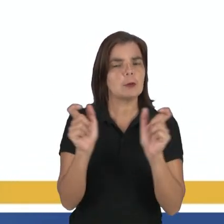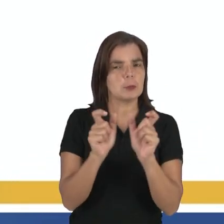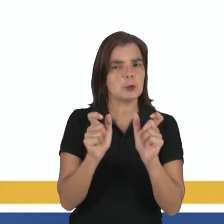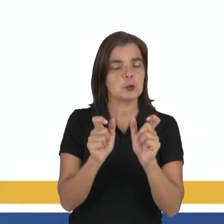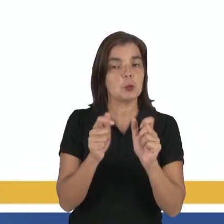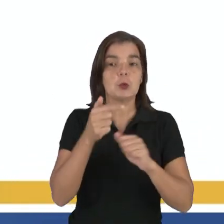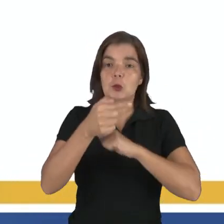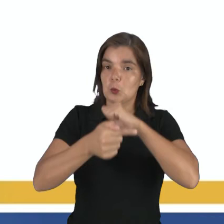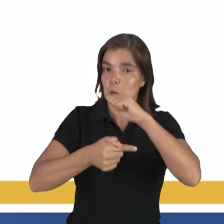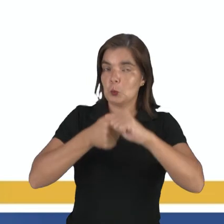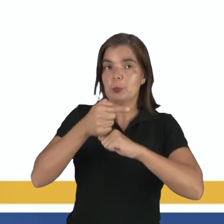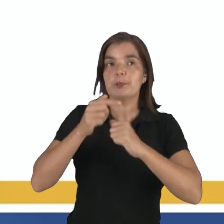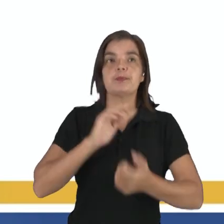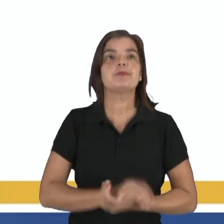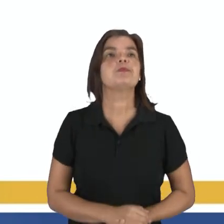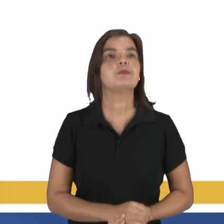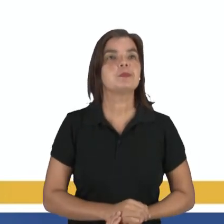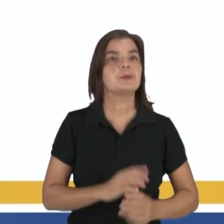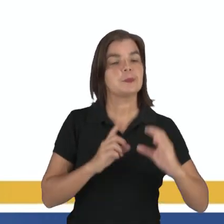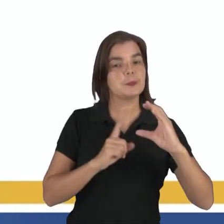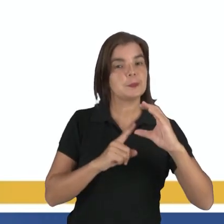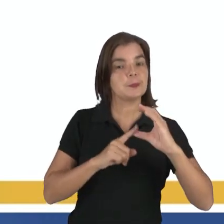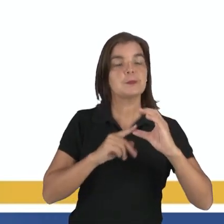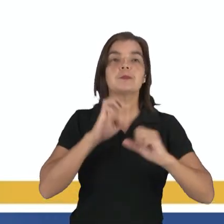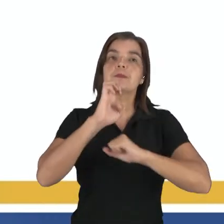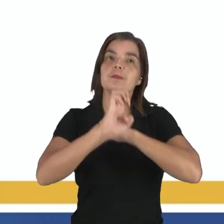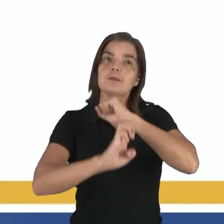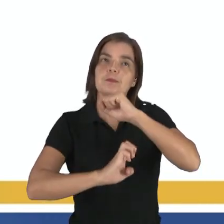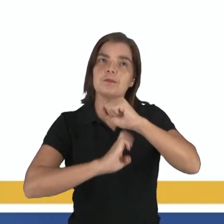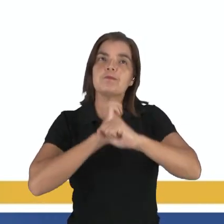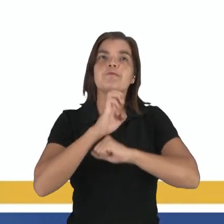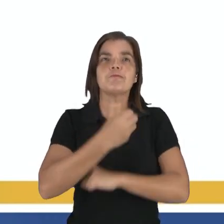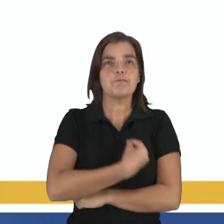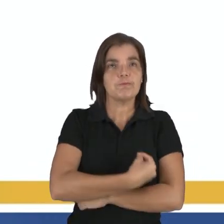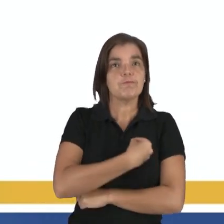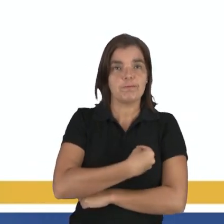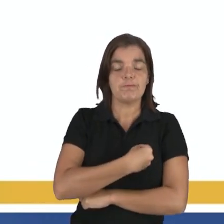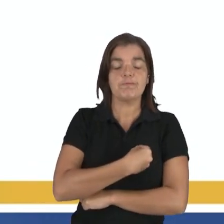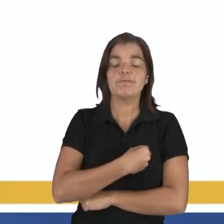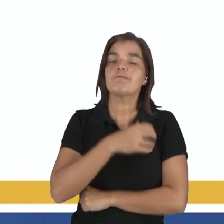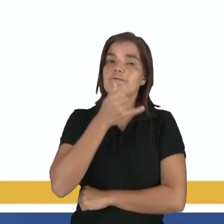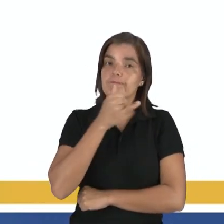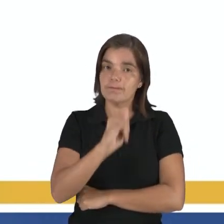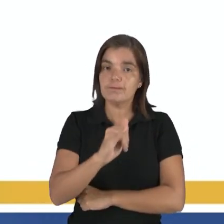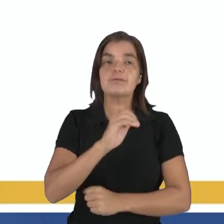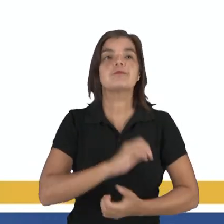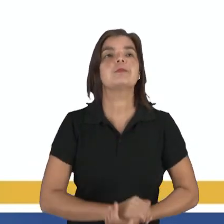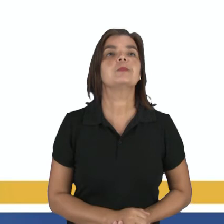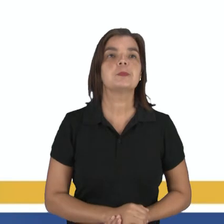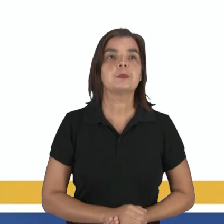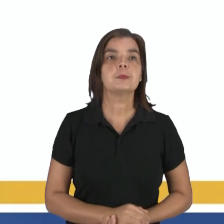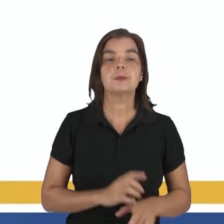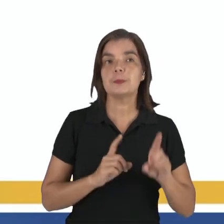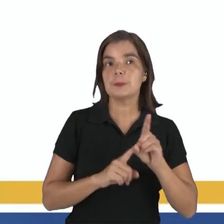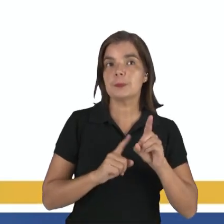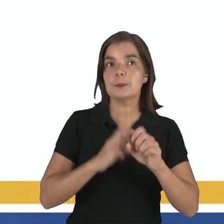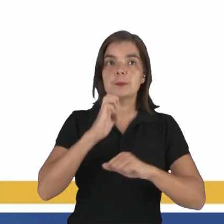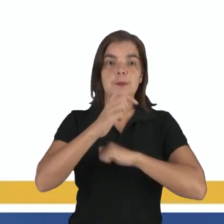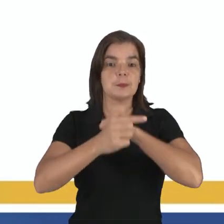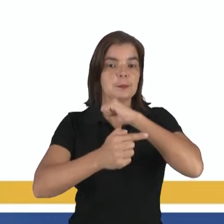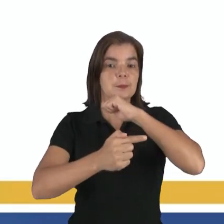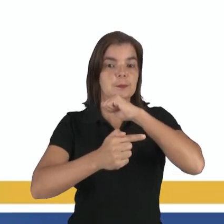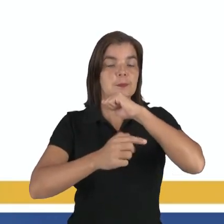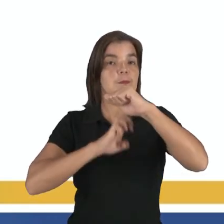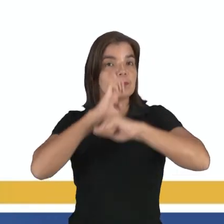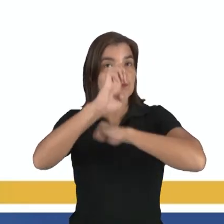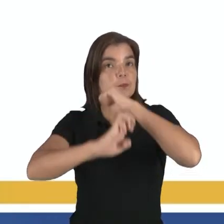de partículas subatômicas. Os elétrons ocuparem níveis discretos de energia. Os